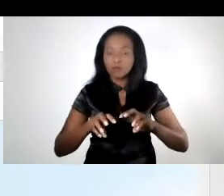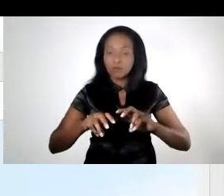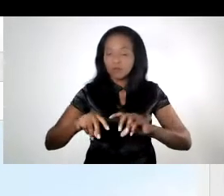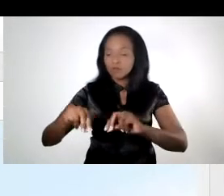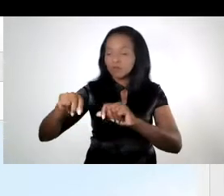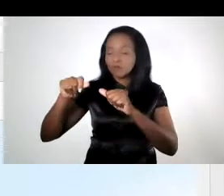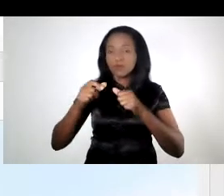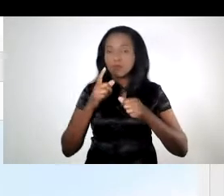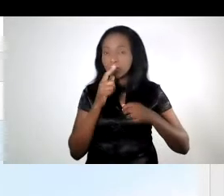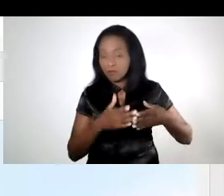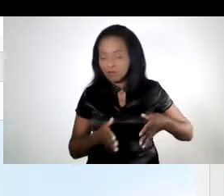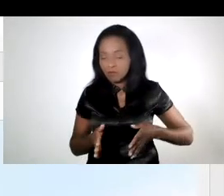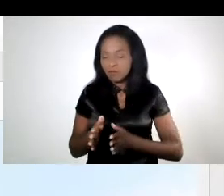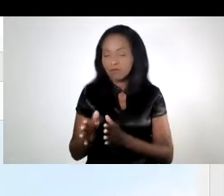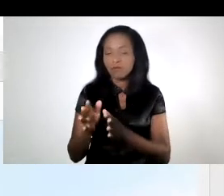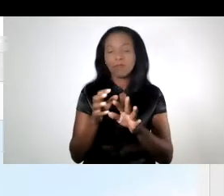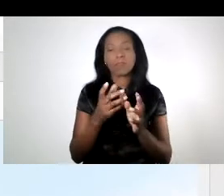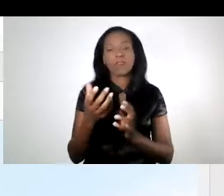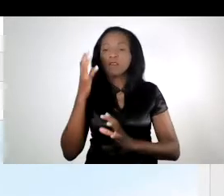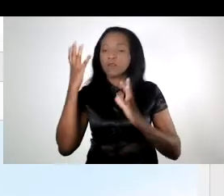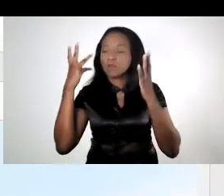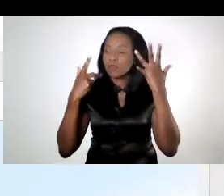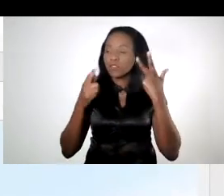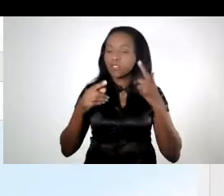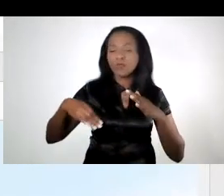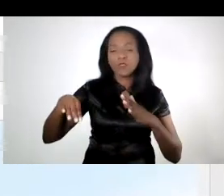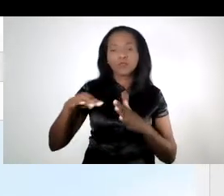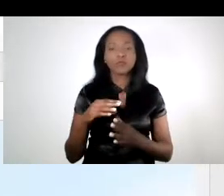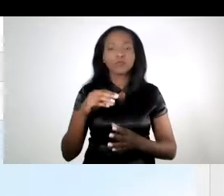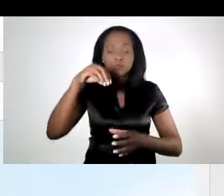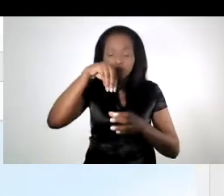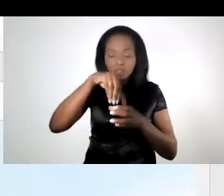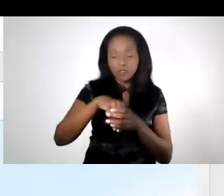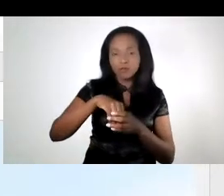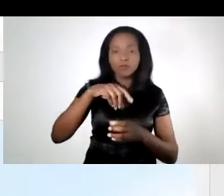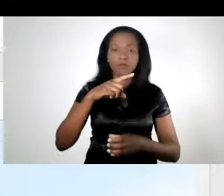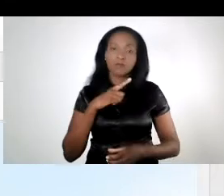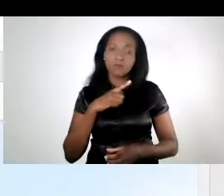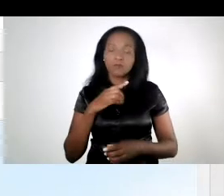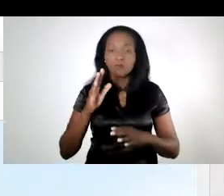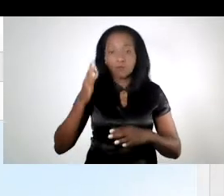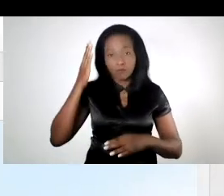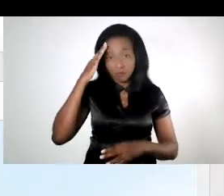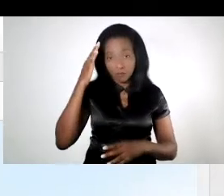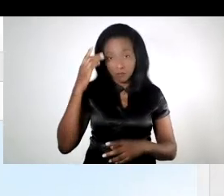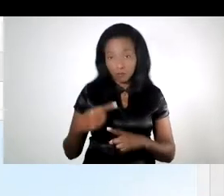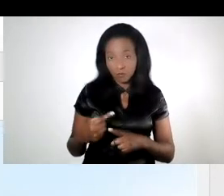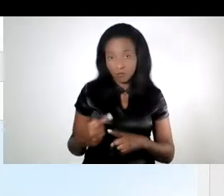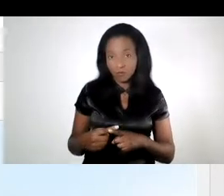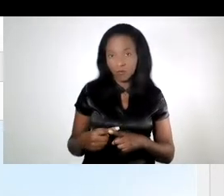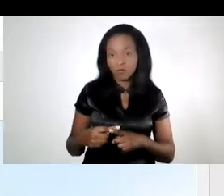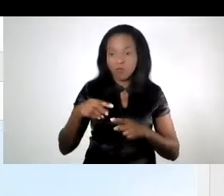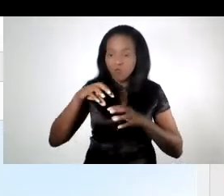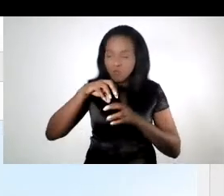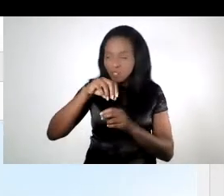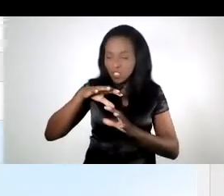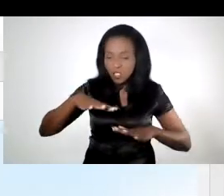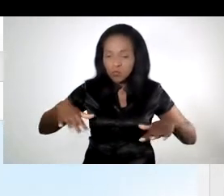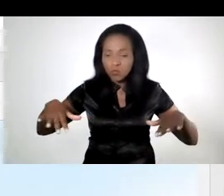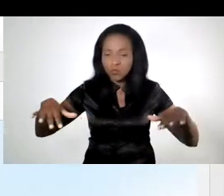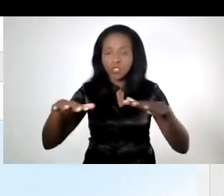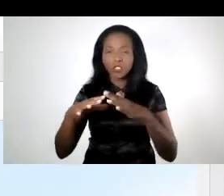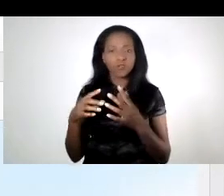a fauna e tudo que existe dentro do nosso território. Sabe por quê? Porque o território alimenta todo mundo,